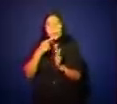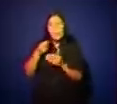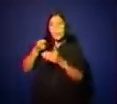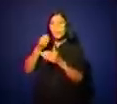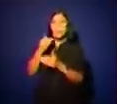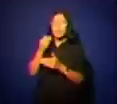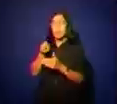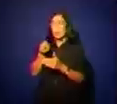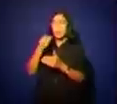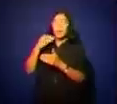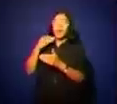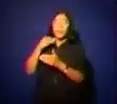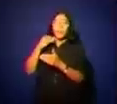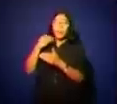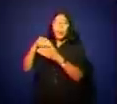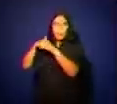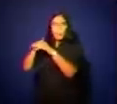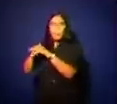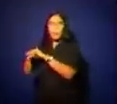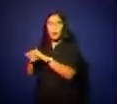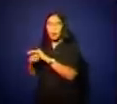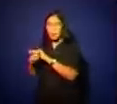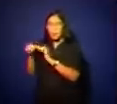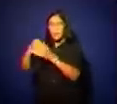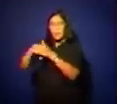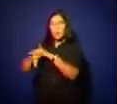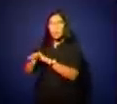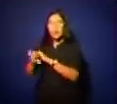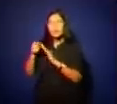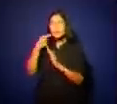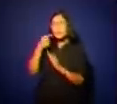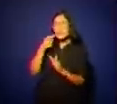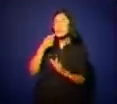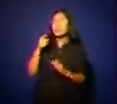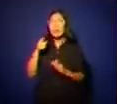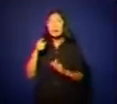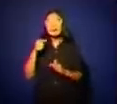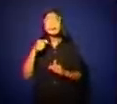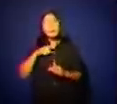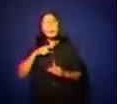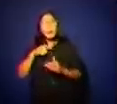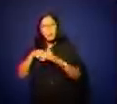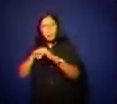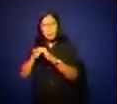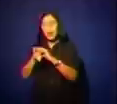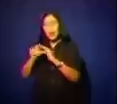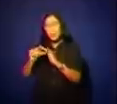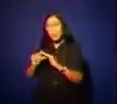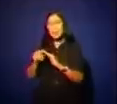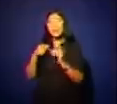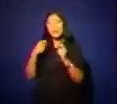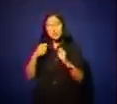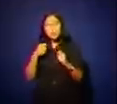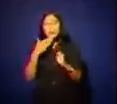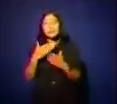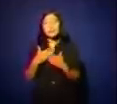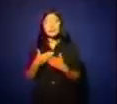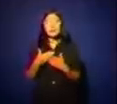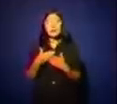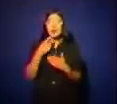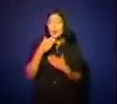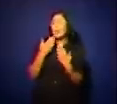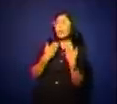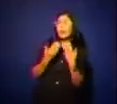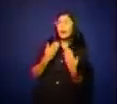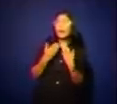a poupança é muito importante uma das coisas que pressiona a nossa taxa de juros neutra tem uma poupança tão baixa então eu acho que a gente precisa falar